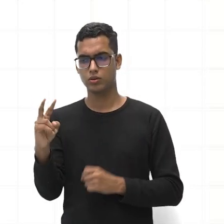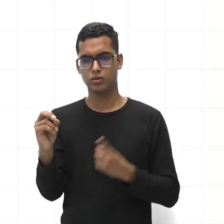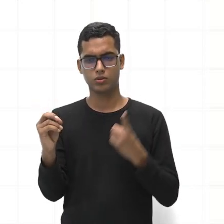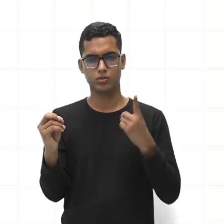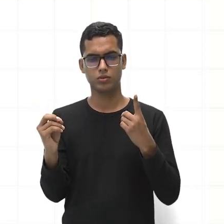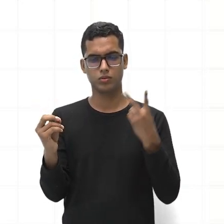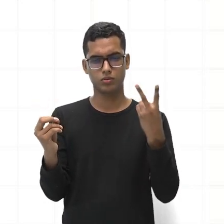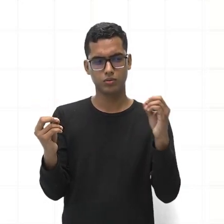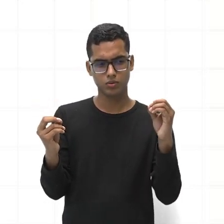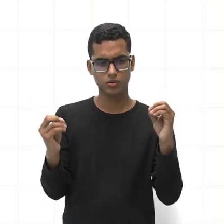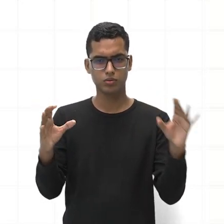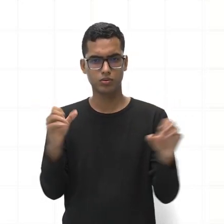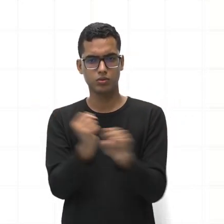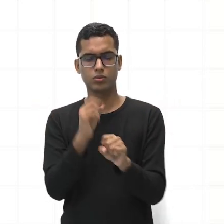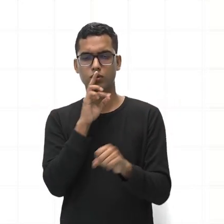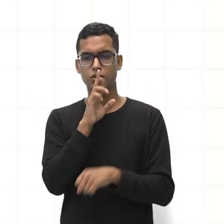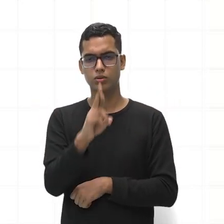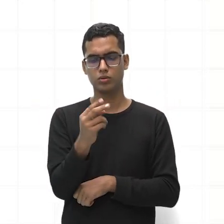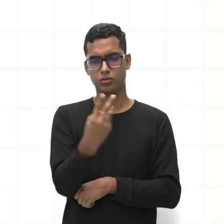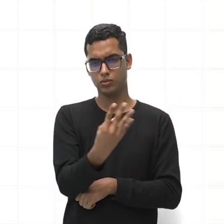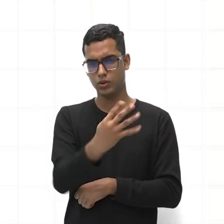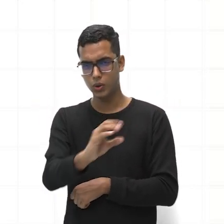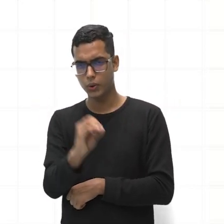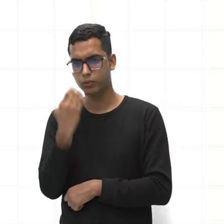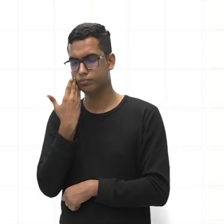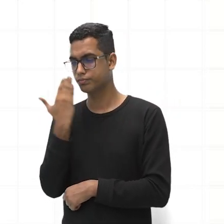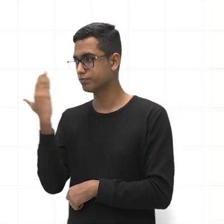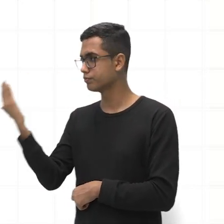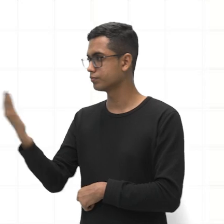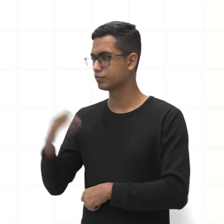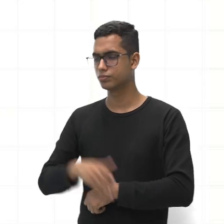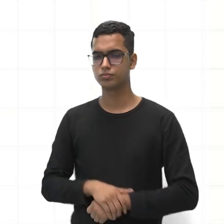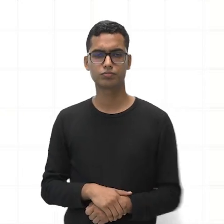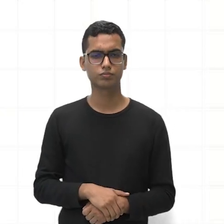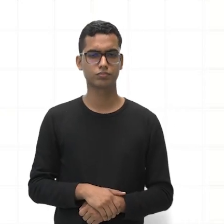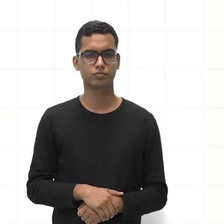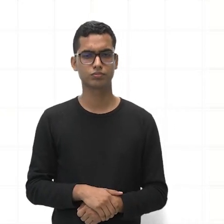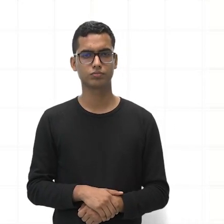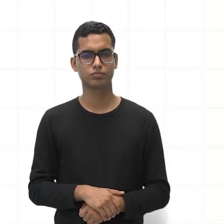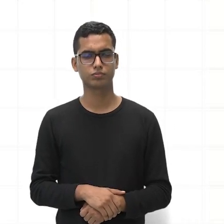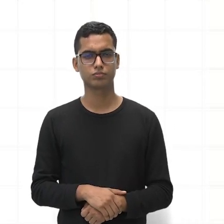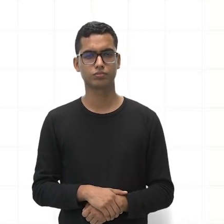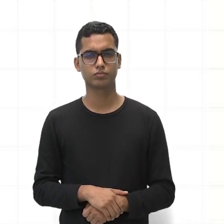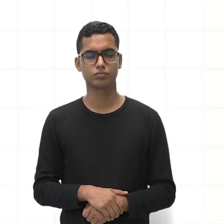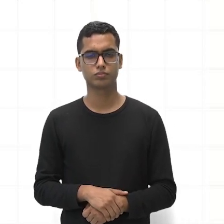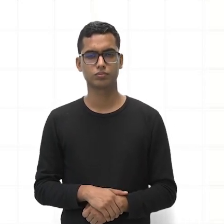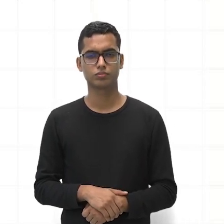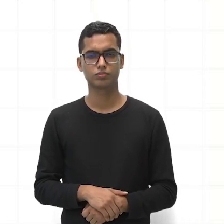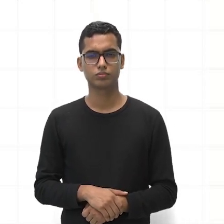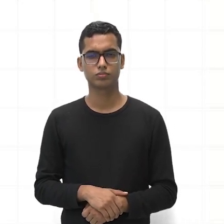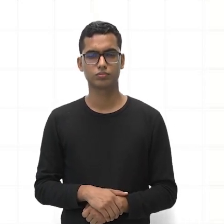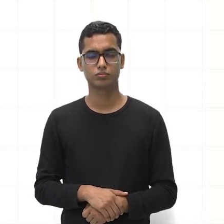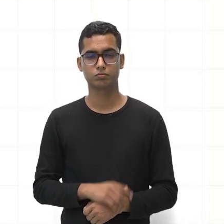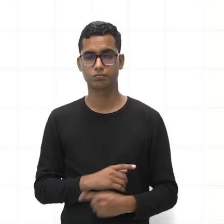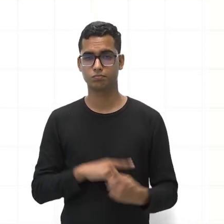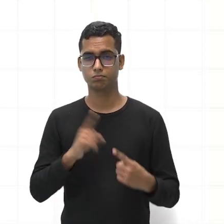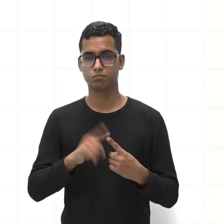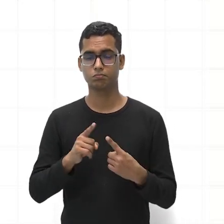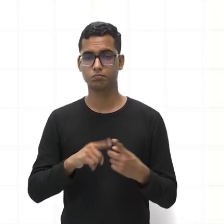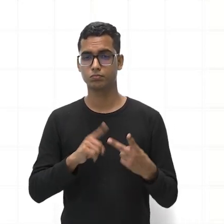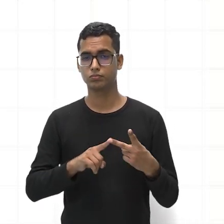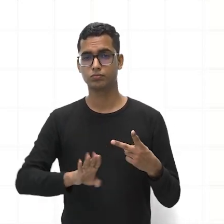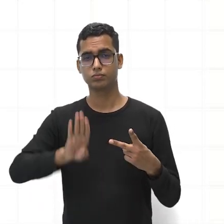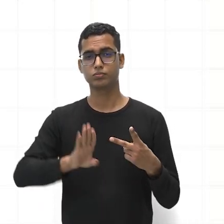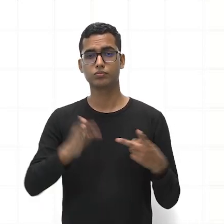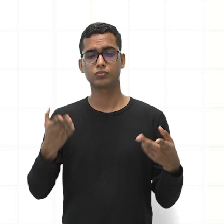pescadores entrevistados é igual a 40. Quantos não utilizam a técnica de pescar, né,